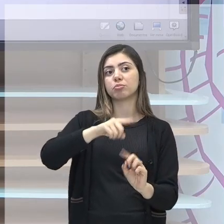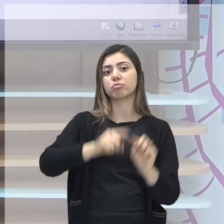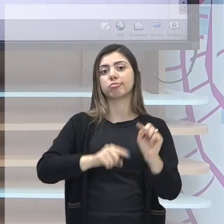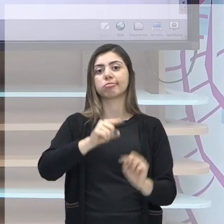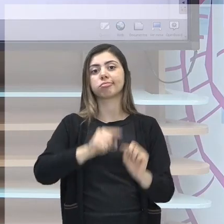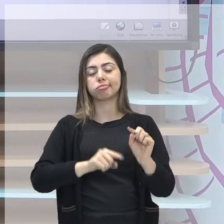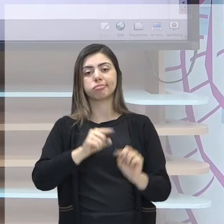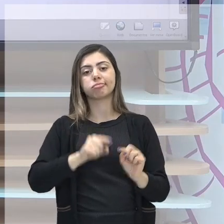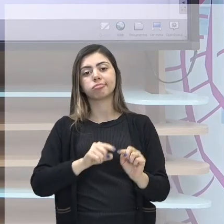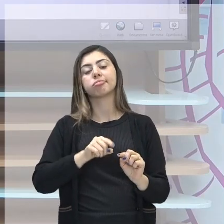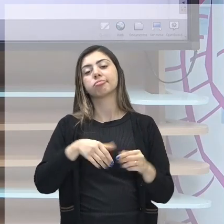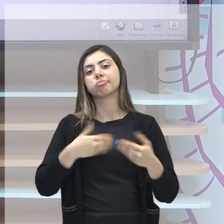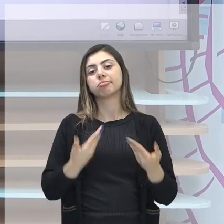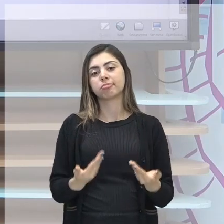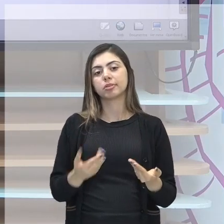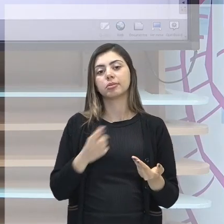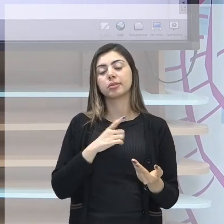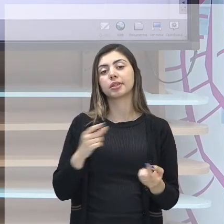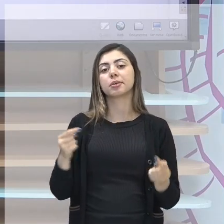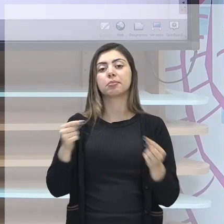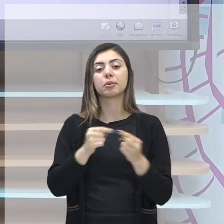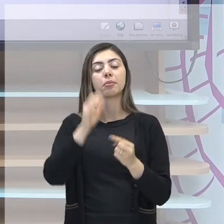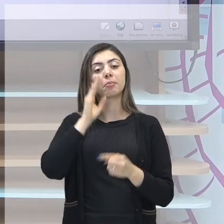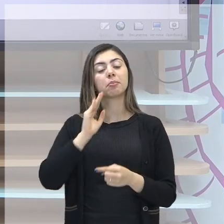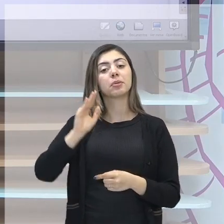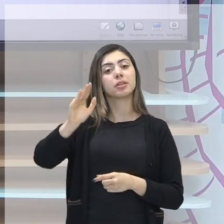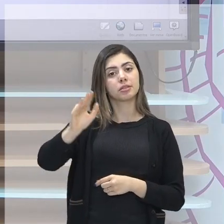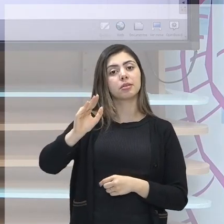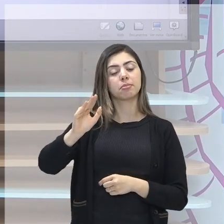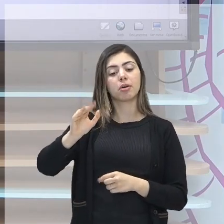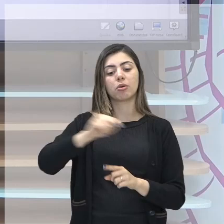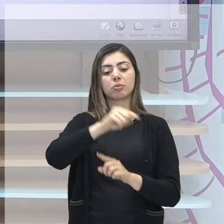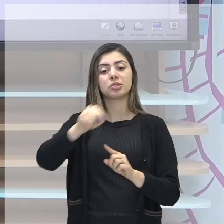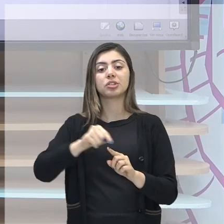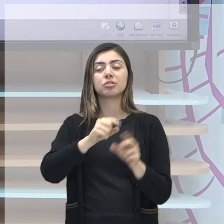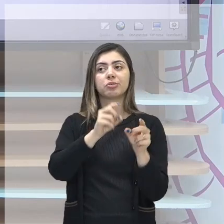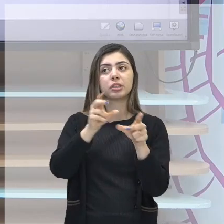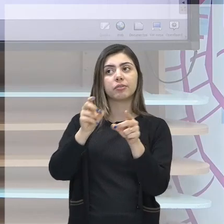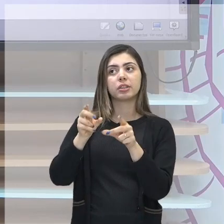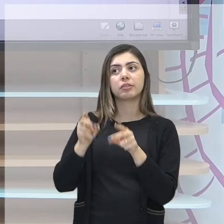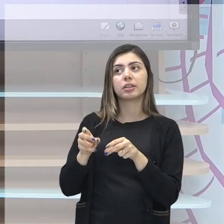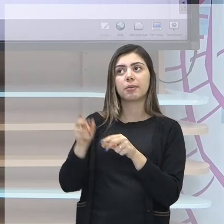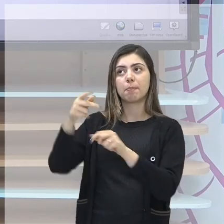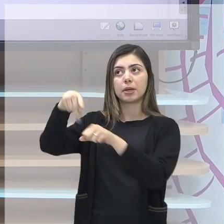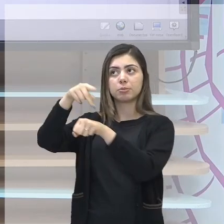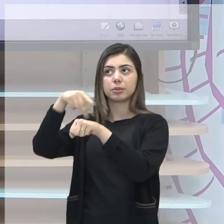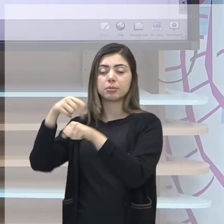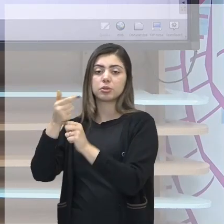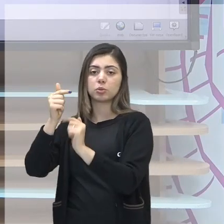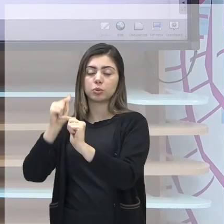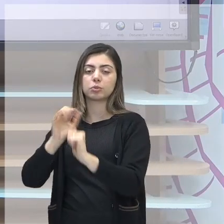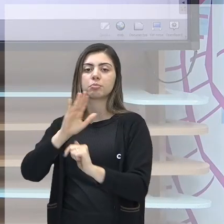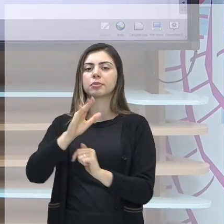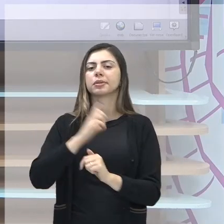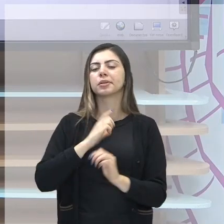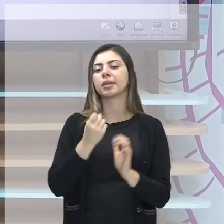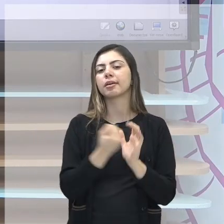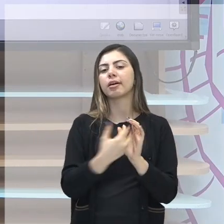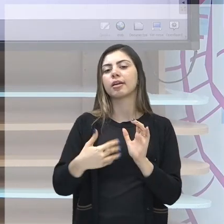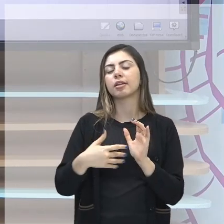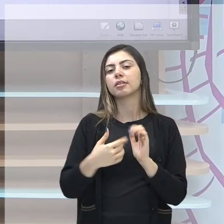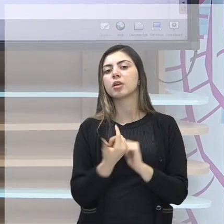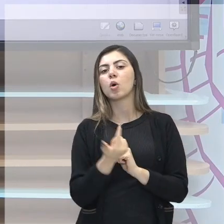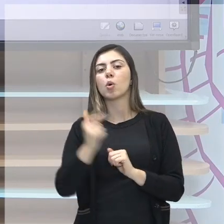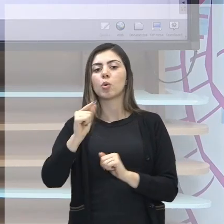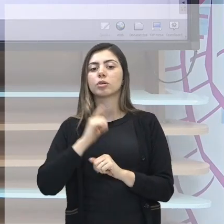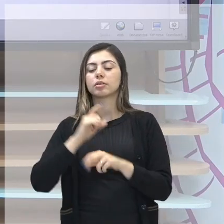e esse produto normalmente tem como principal alvo o mercado externo, por assim dizer. Outra característica da atividade de